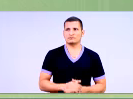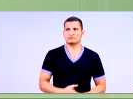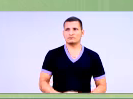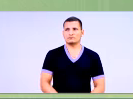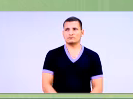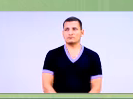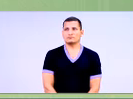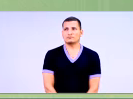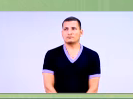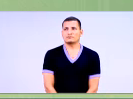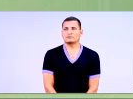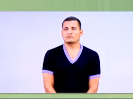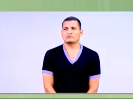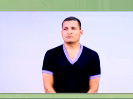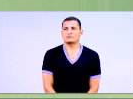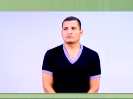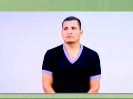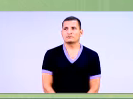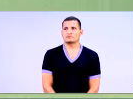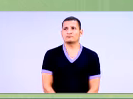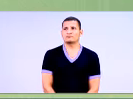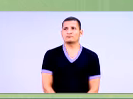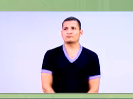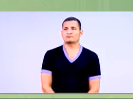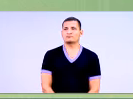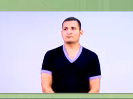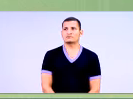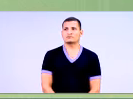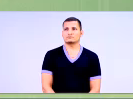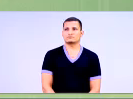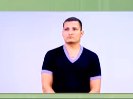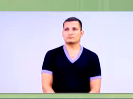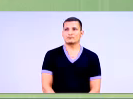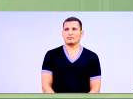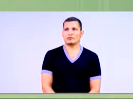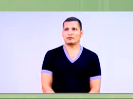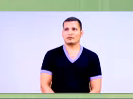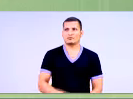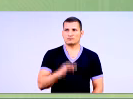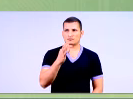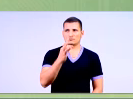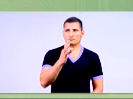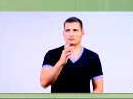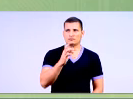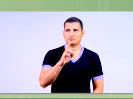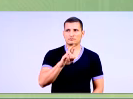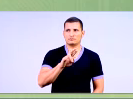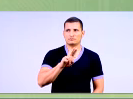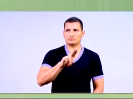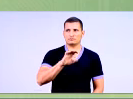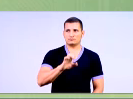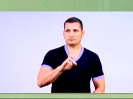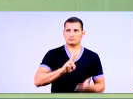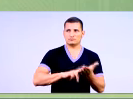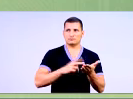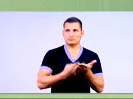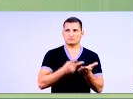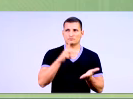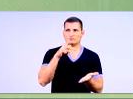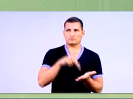igual a true, que em inglês significa verdadeiro. Else.